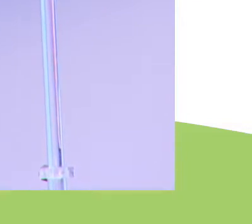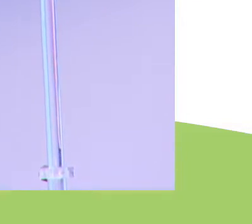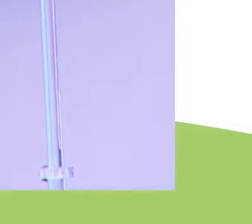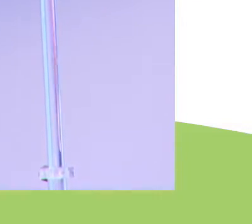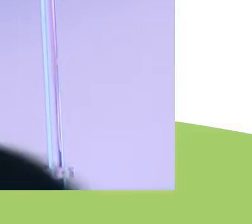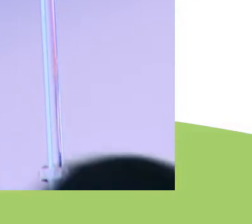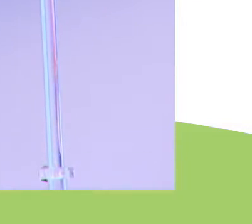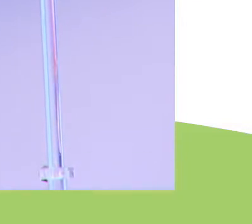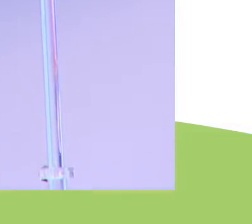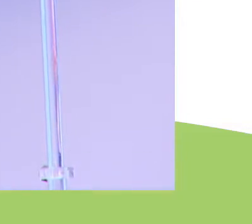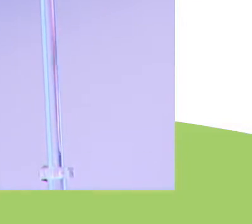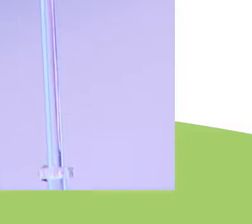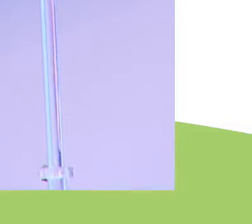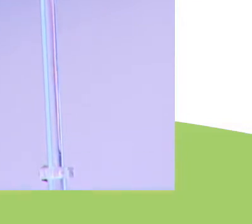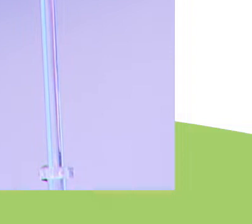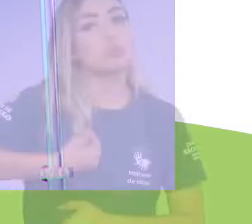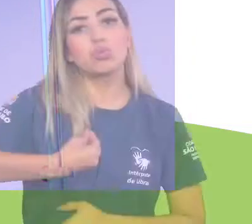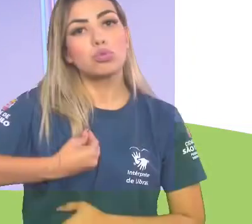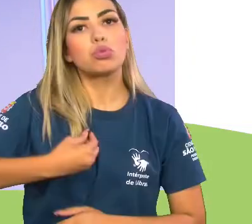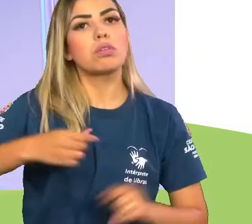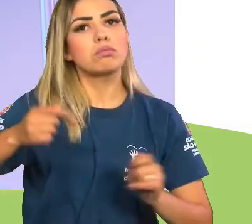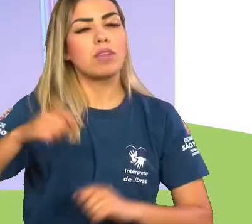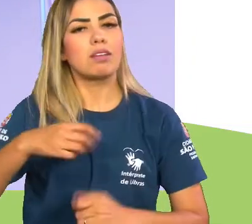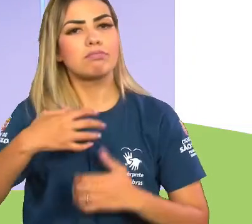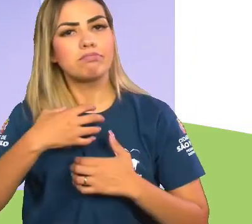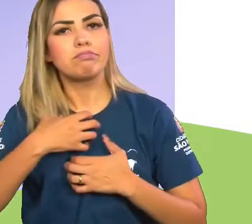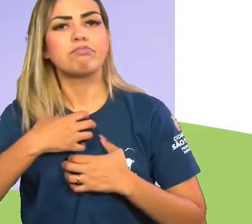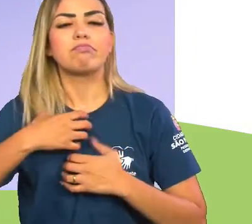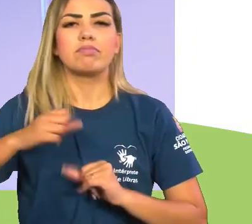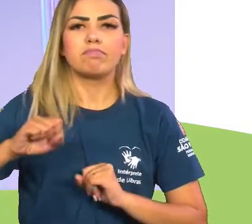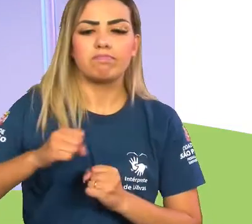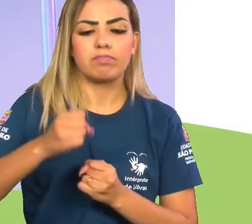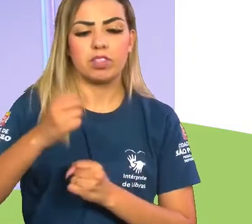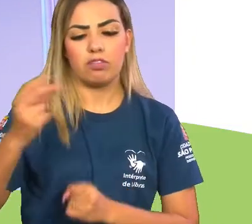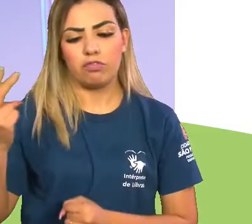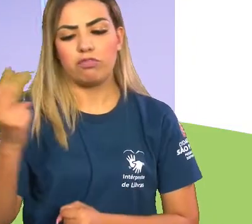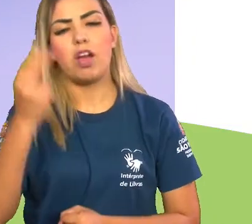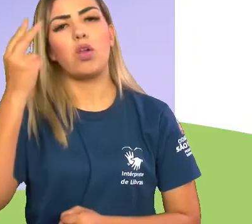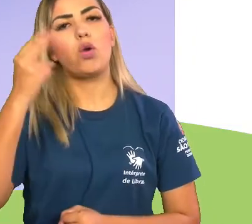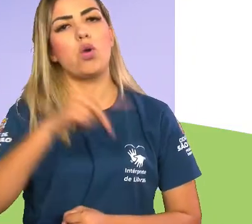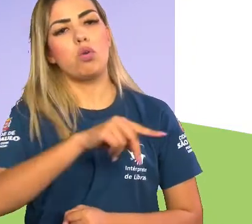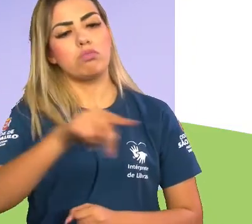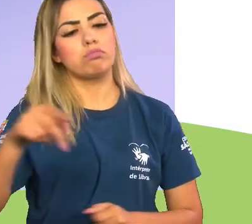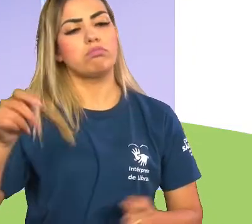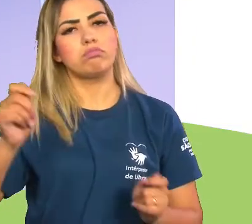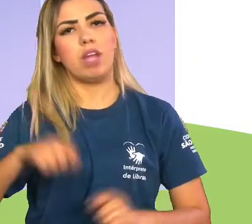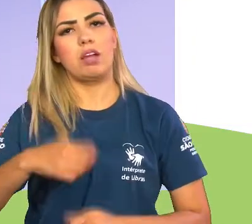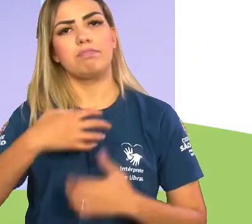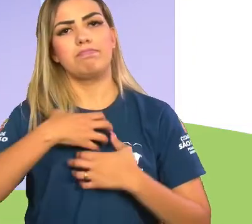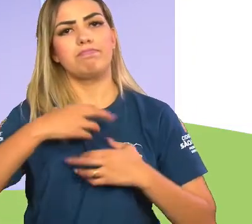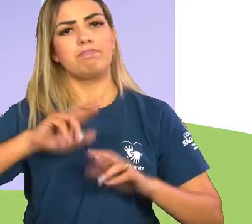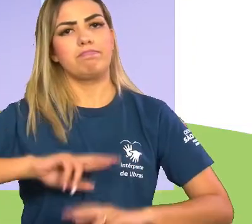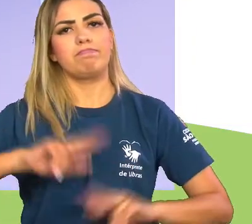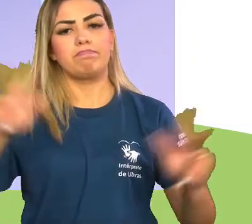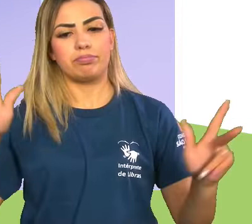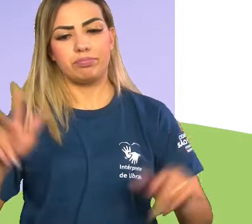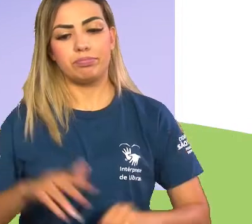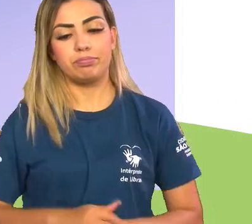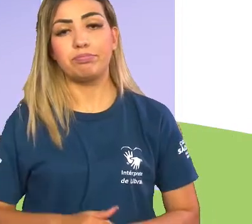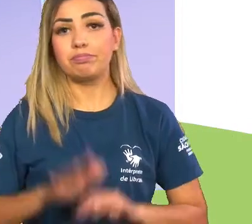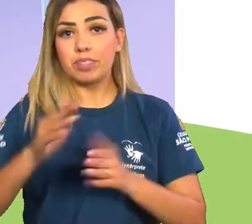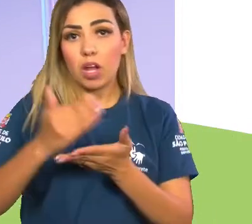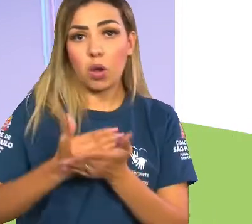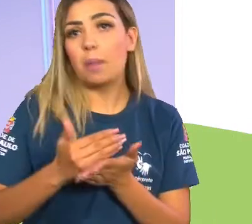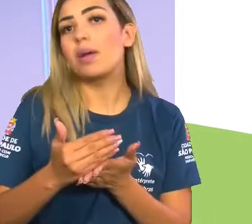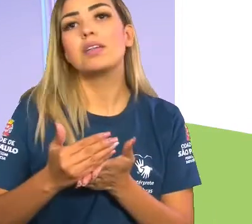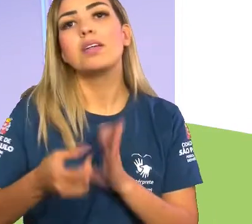sua presença valoriza esse esforço de reconhecimento daqueles que de fato fazem a diferença. E antes de eu começar, eu só gostaria